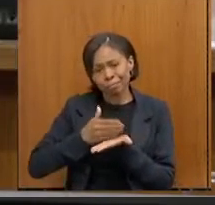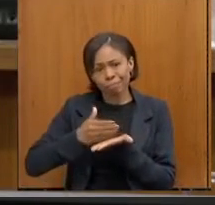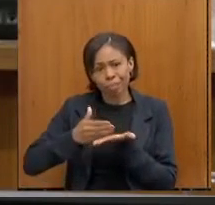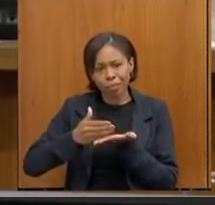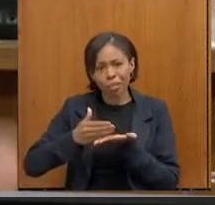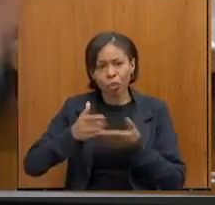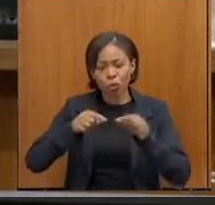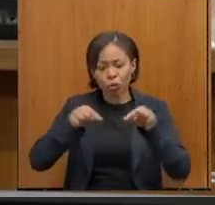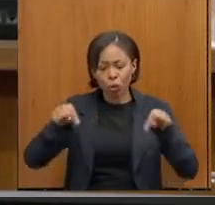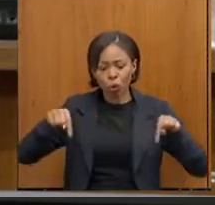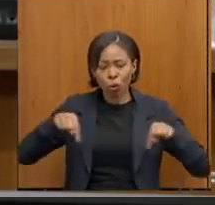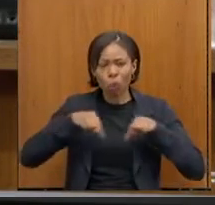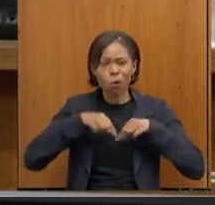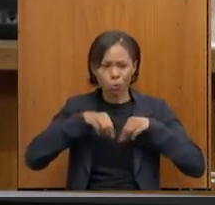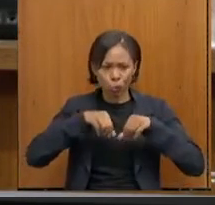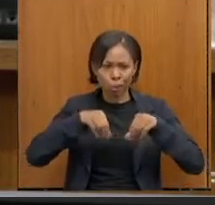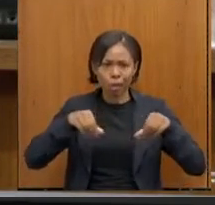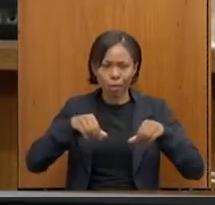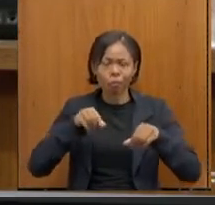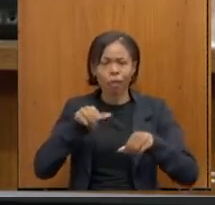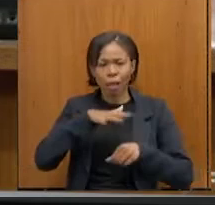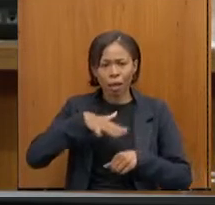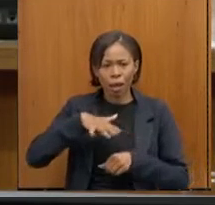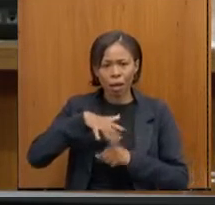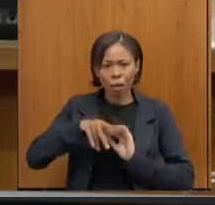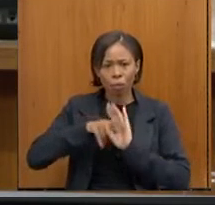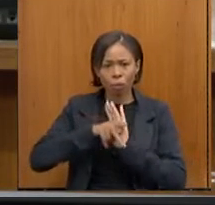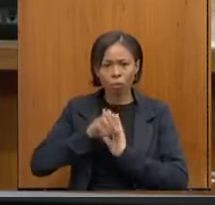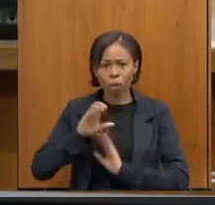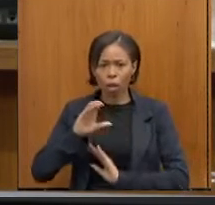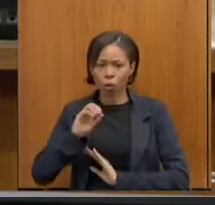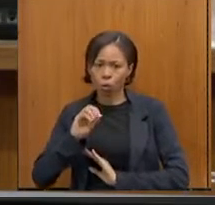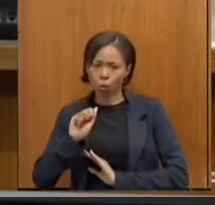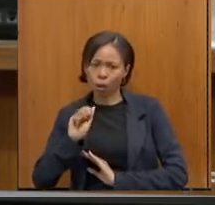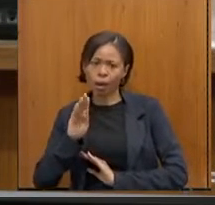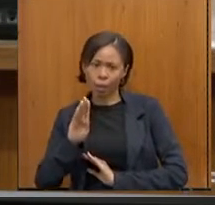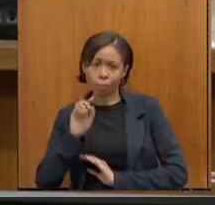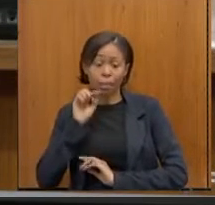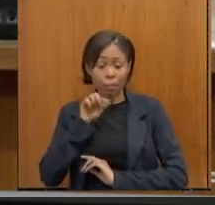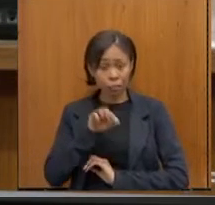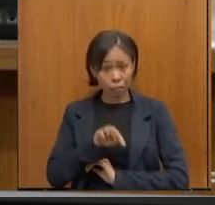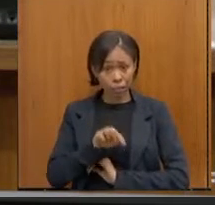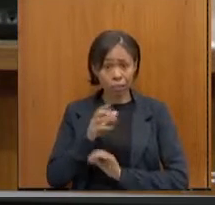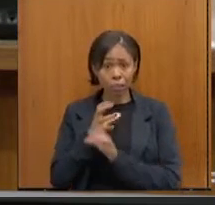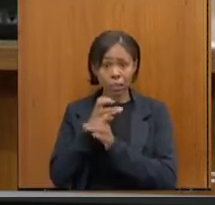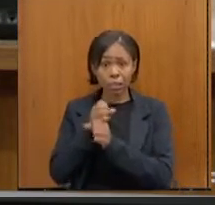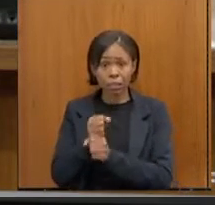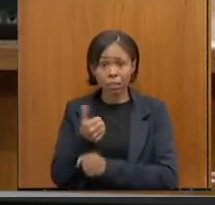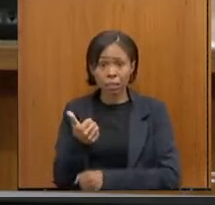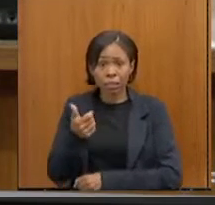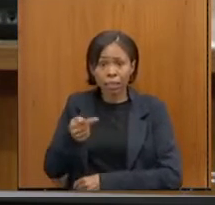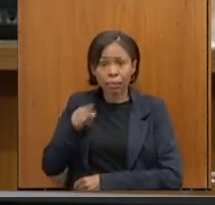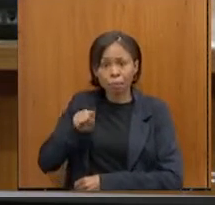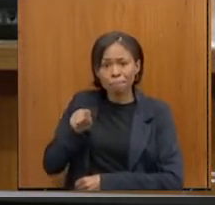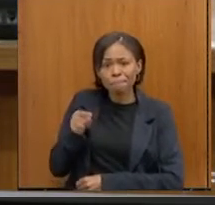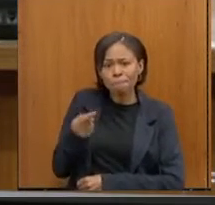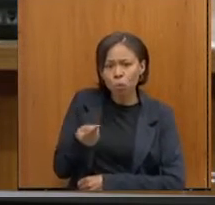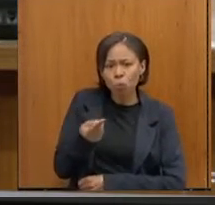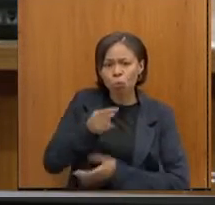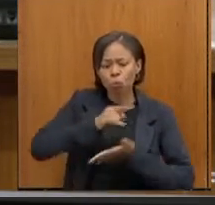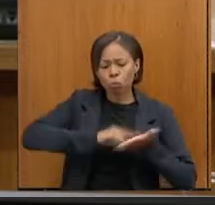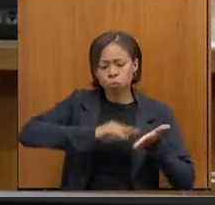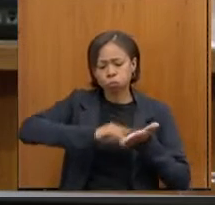terrenos no âmbito da Cohab só lhe serão quase 17 mil títulos legítimos e resolveram esse problema